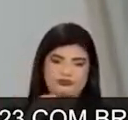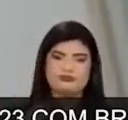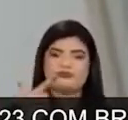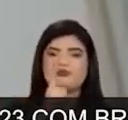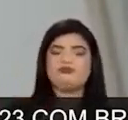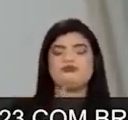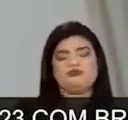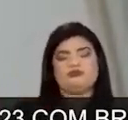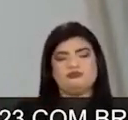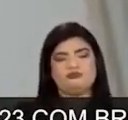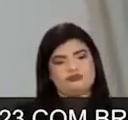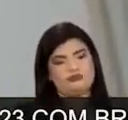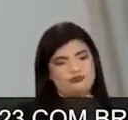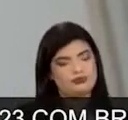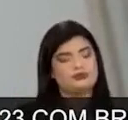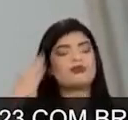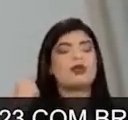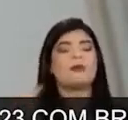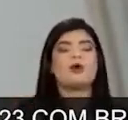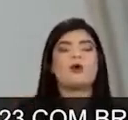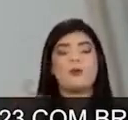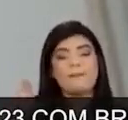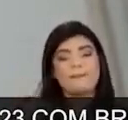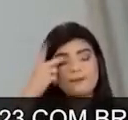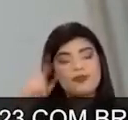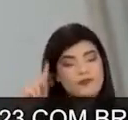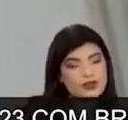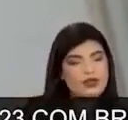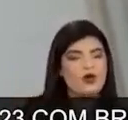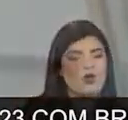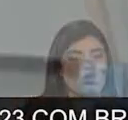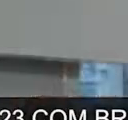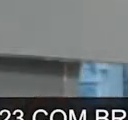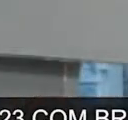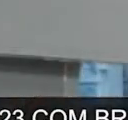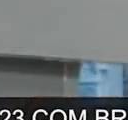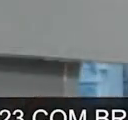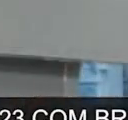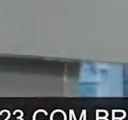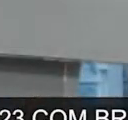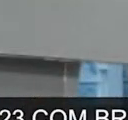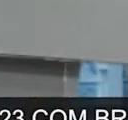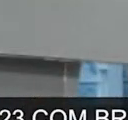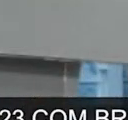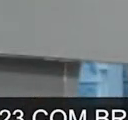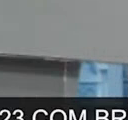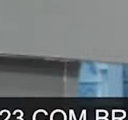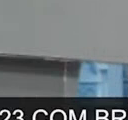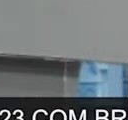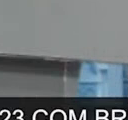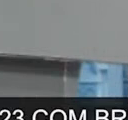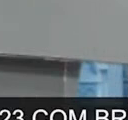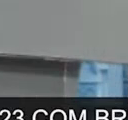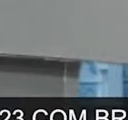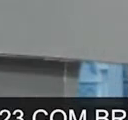ter a autenticidade de que aquela pessoa é realmente a pessoa que você conhece. Pois é, todo cuidado é pouco, né? Eu fico